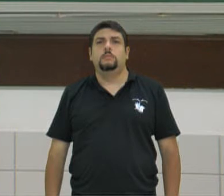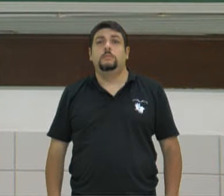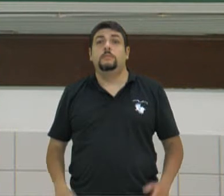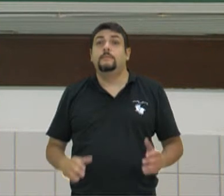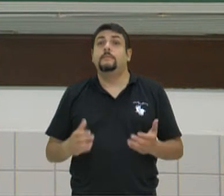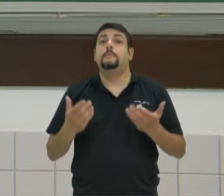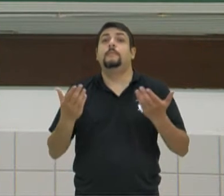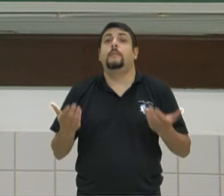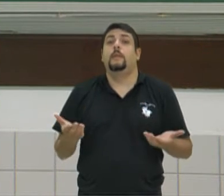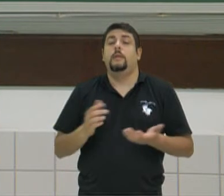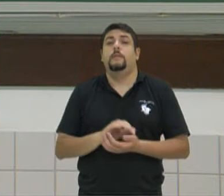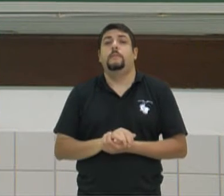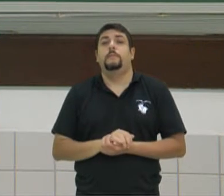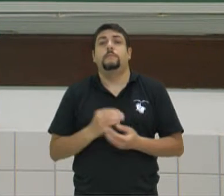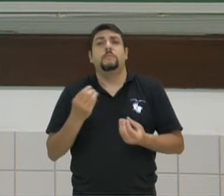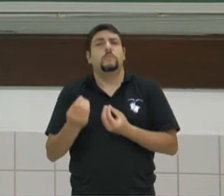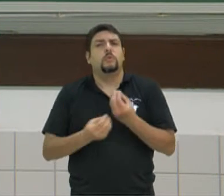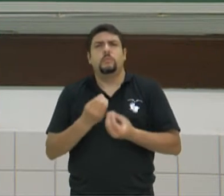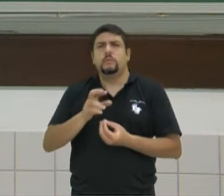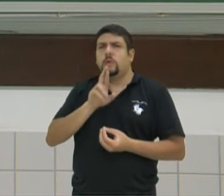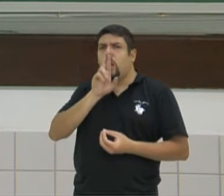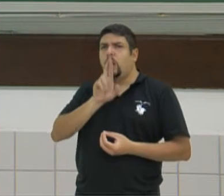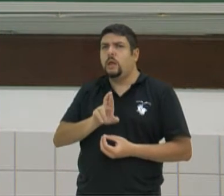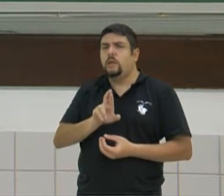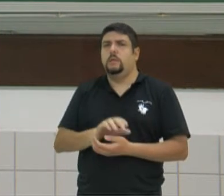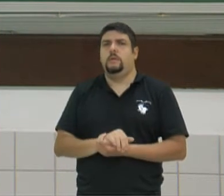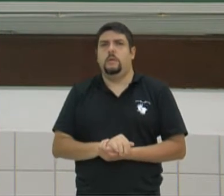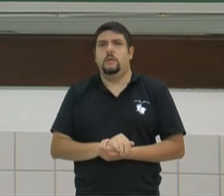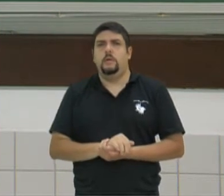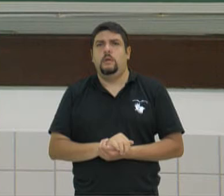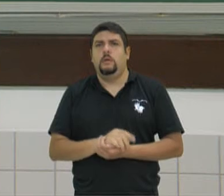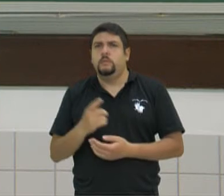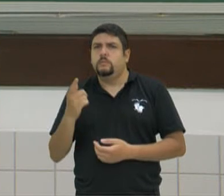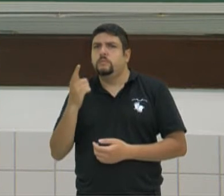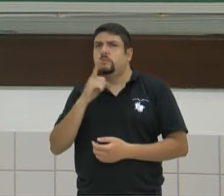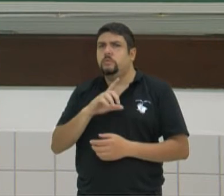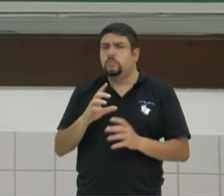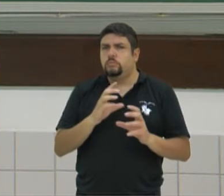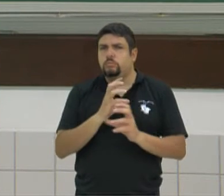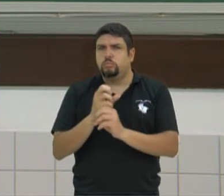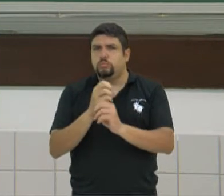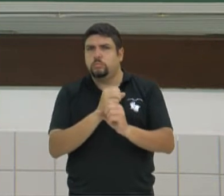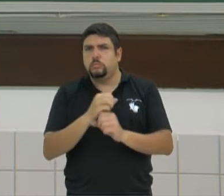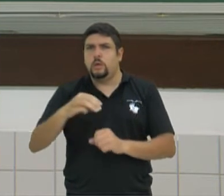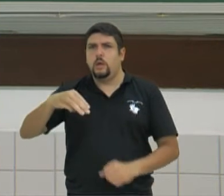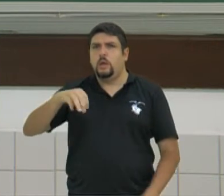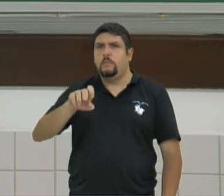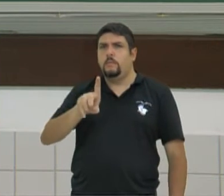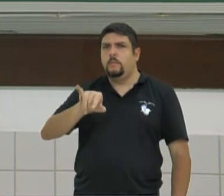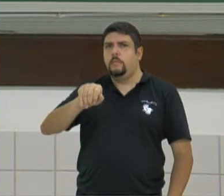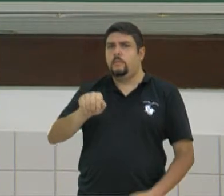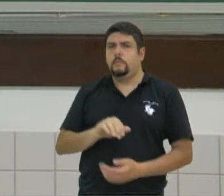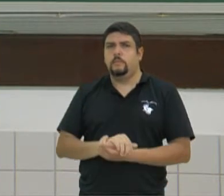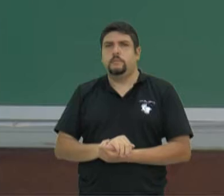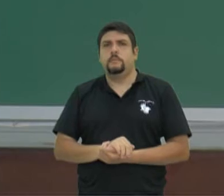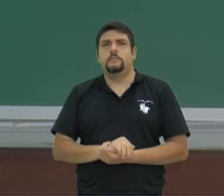Então, gente, como é que ficou a resposta desse exercício? Conseguiu fazer a média direitinho? Vamos conferir então a tua resposta.